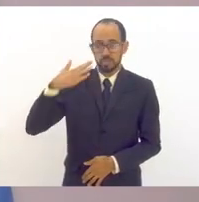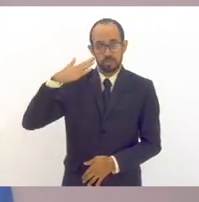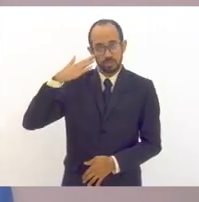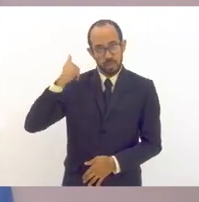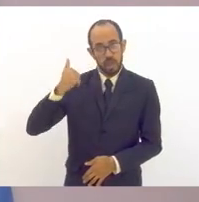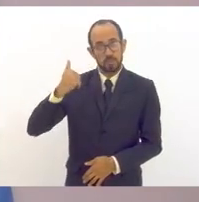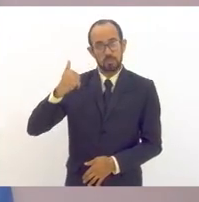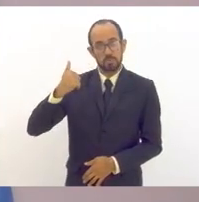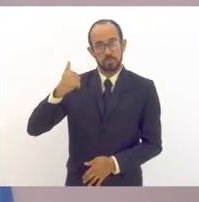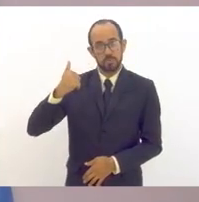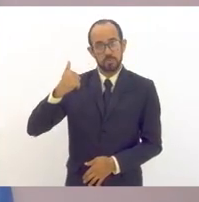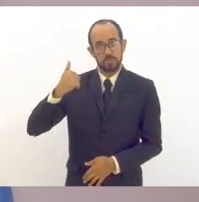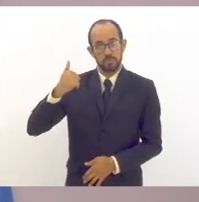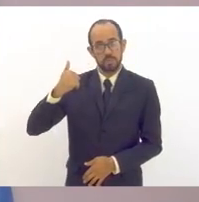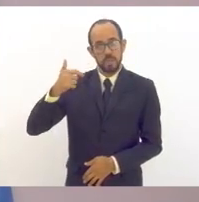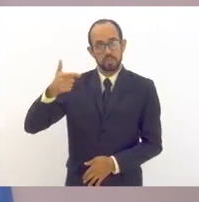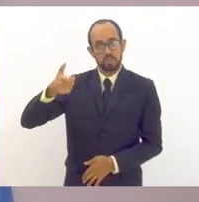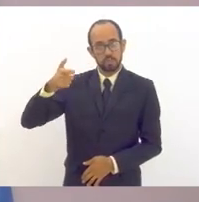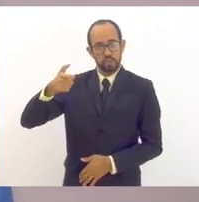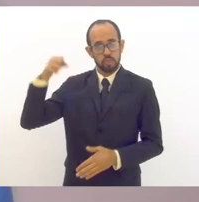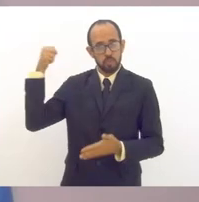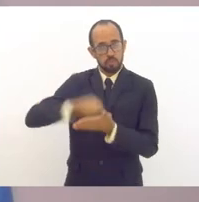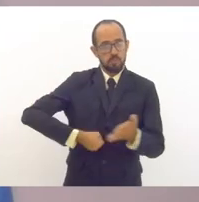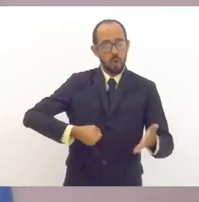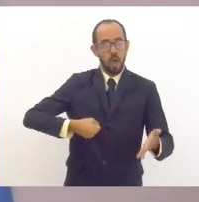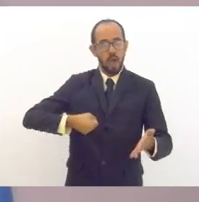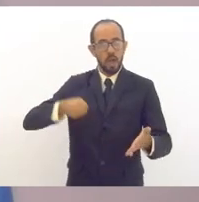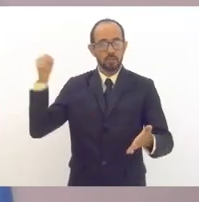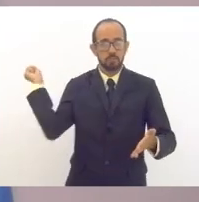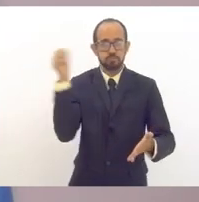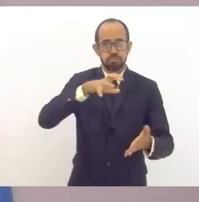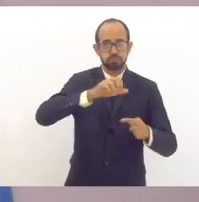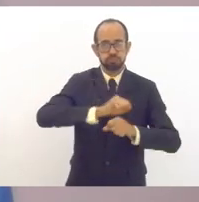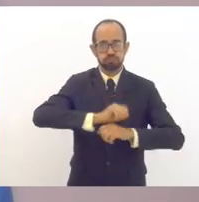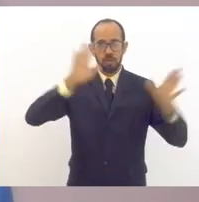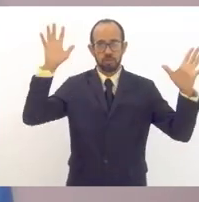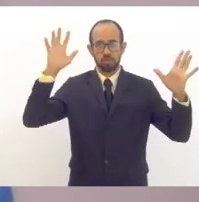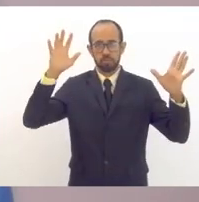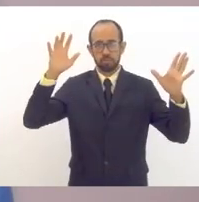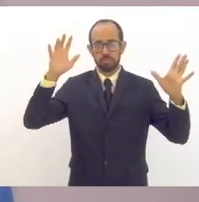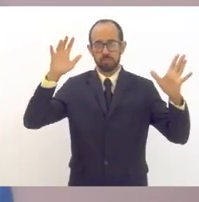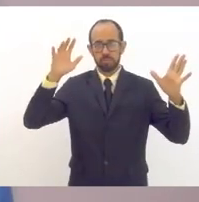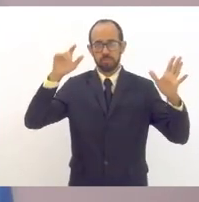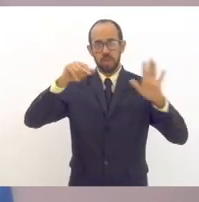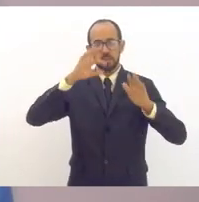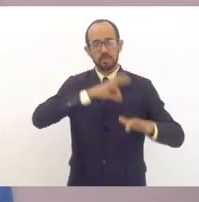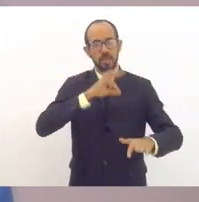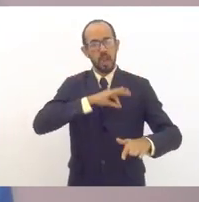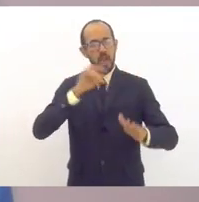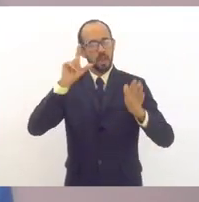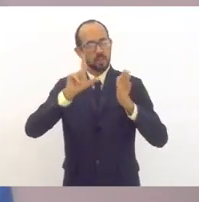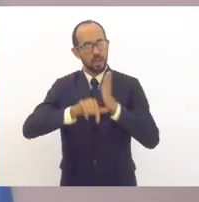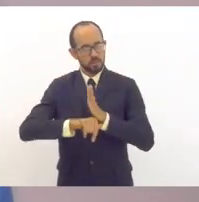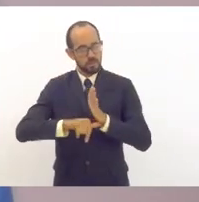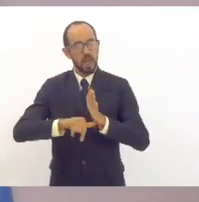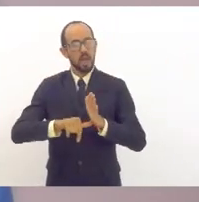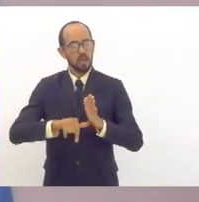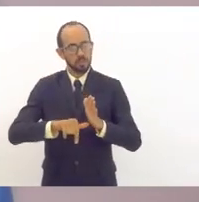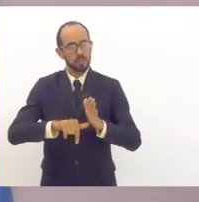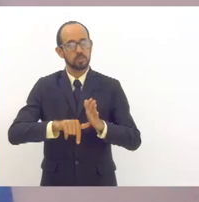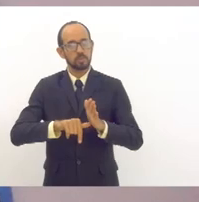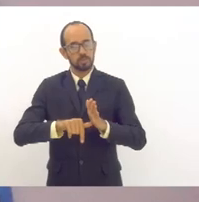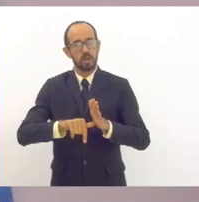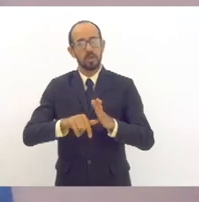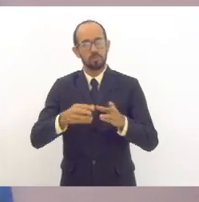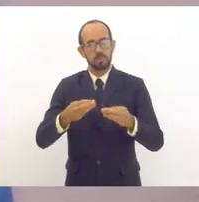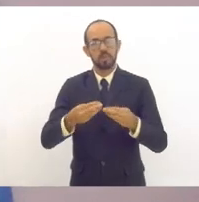foi é tiro porrada e bomba salário quatro meses atrasados contas bloqueadas né e o que tá o que